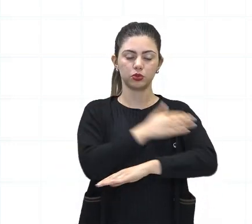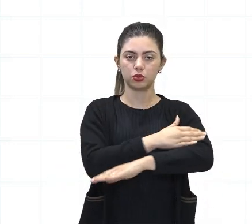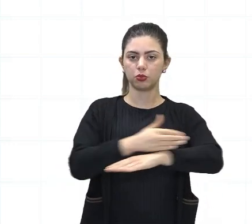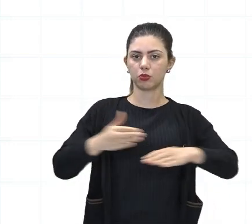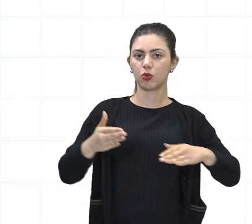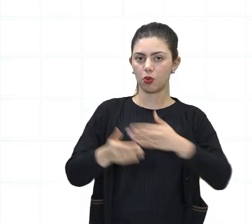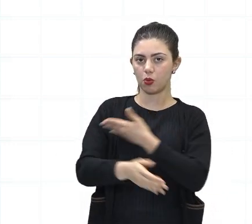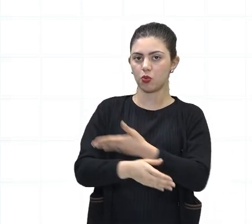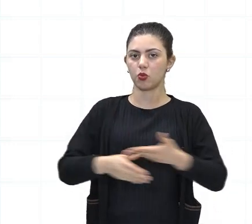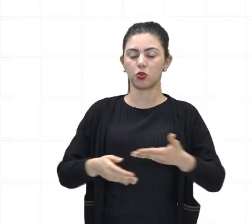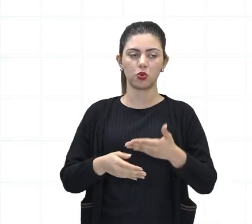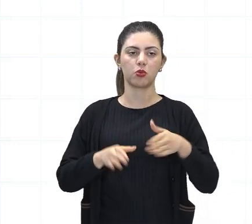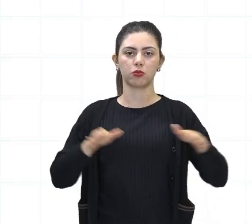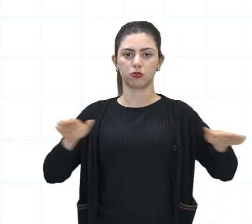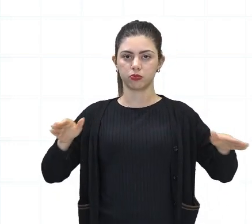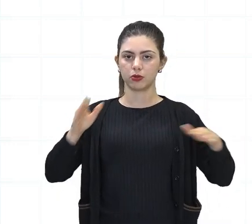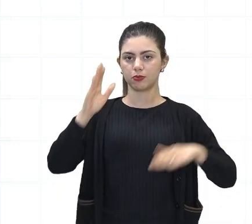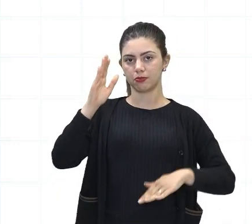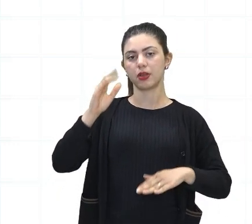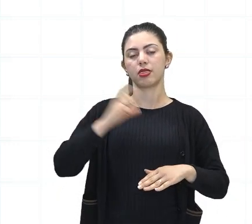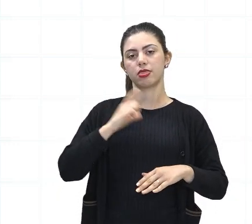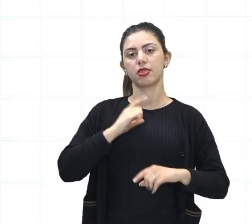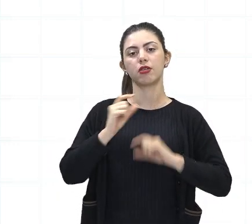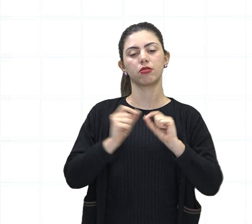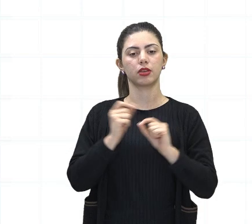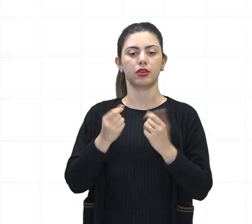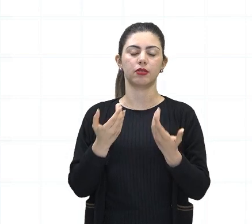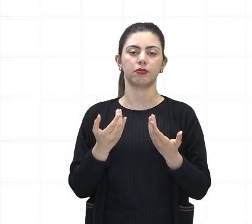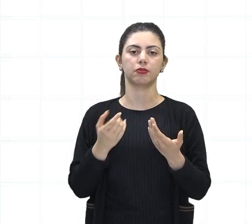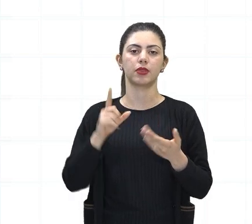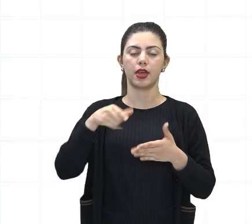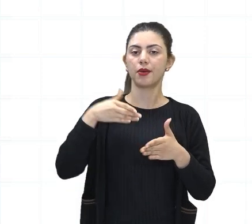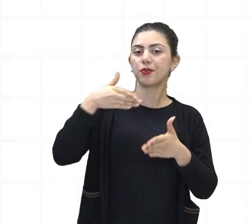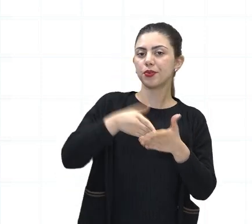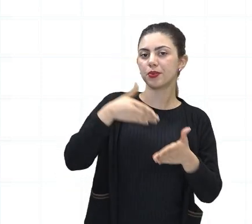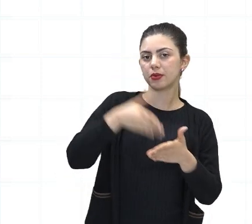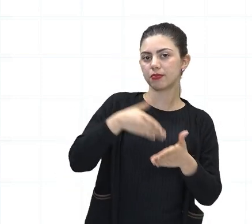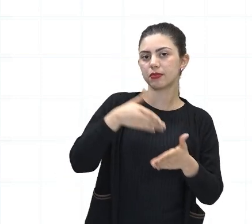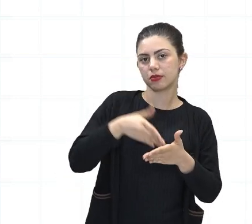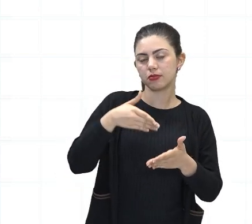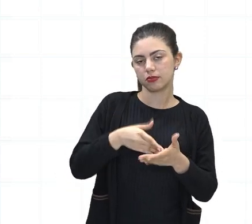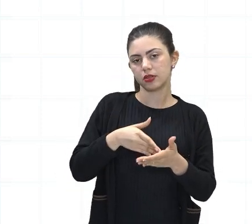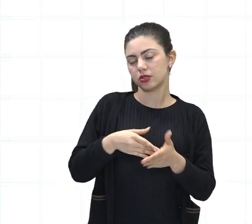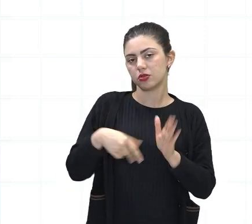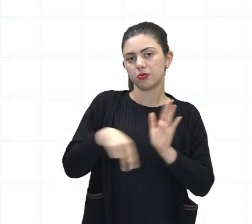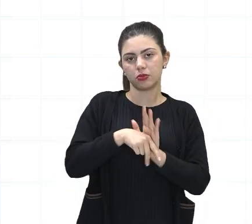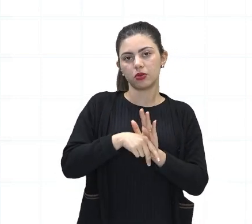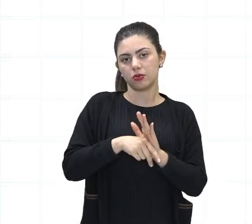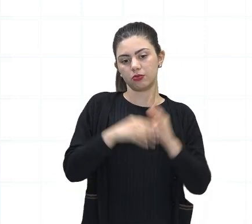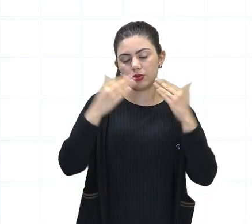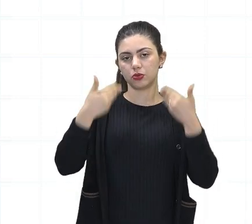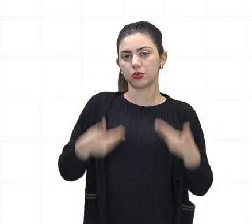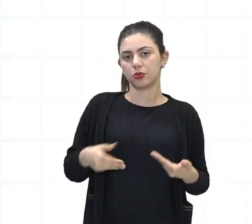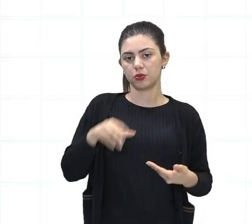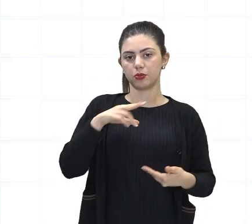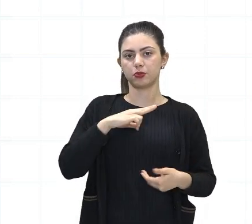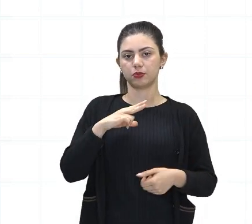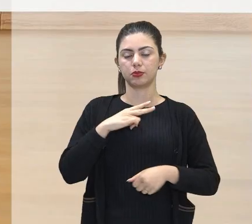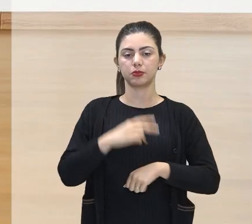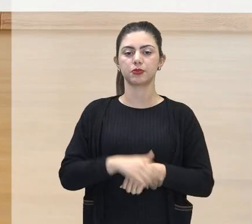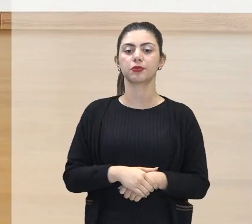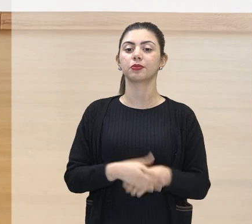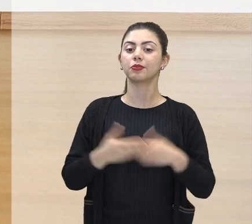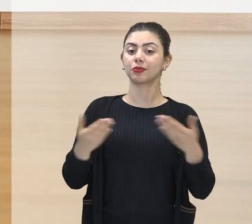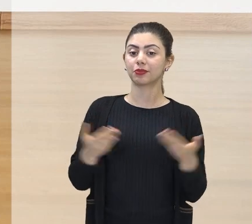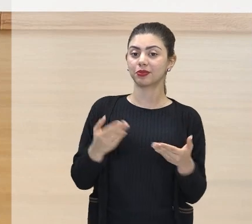em qualquer direção. Ou seja, a kinesfera é o limite natural do seu corpo. E agora a gente vai voltar aqui para a